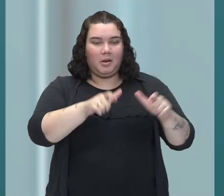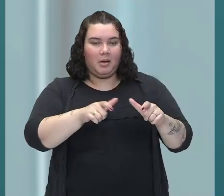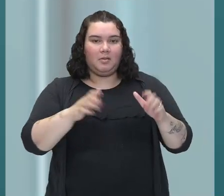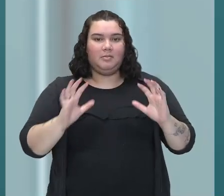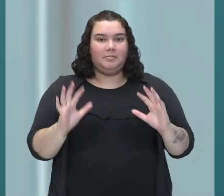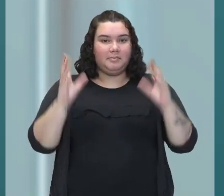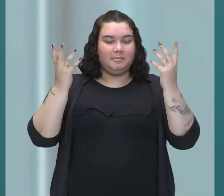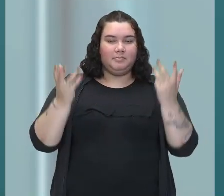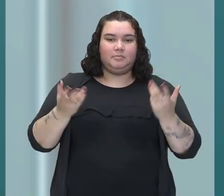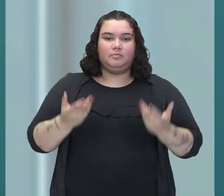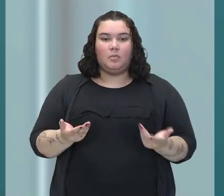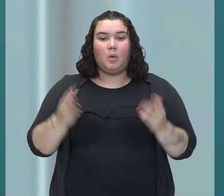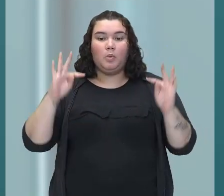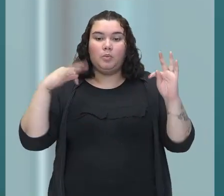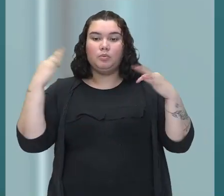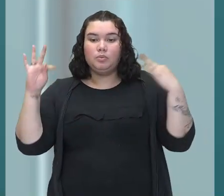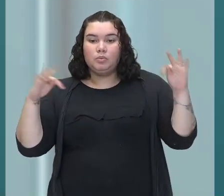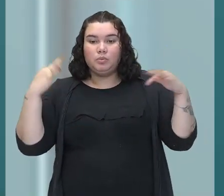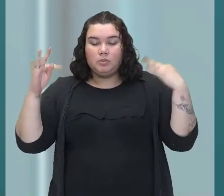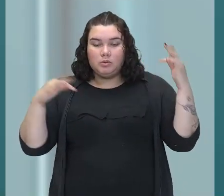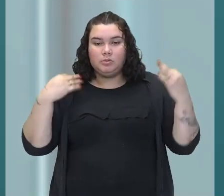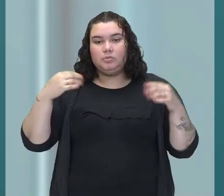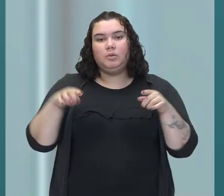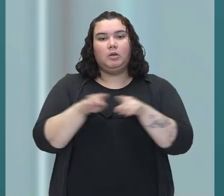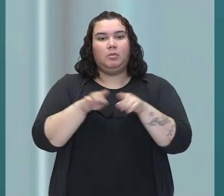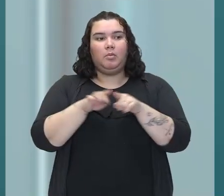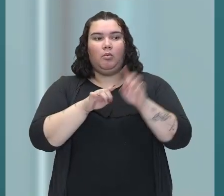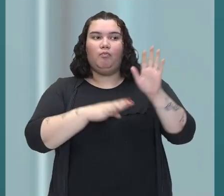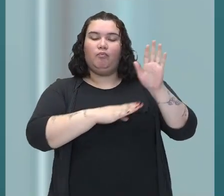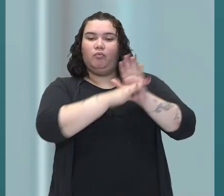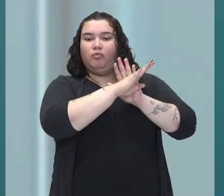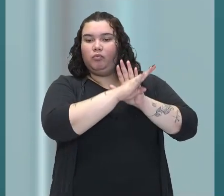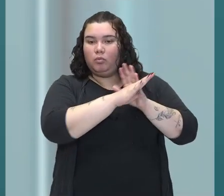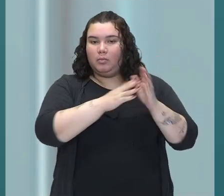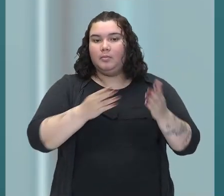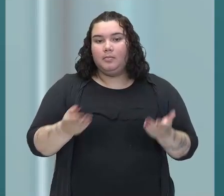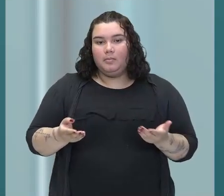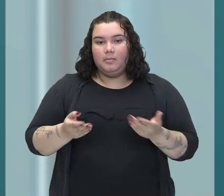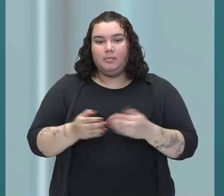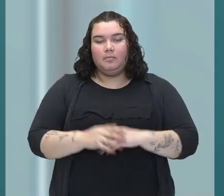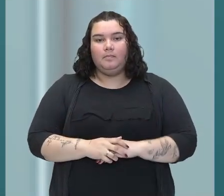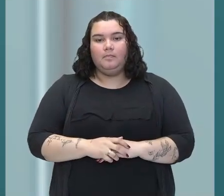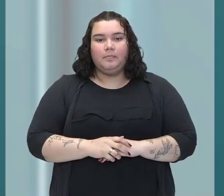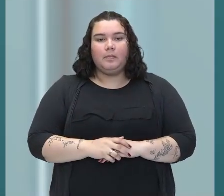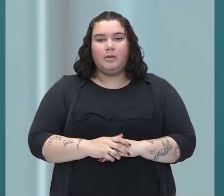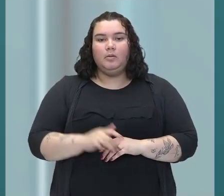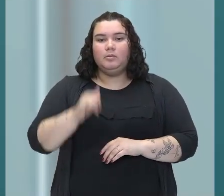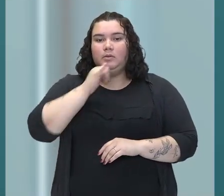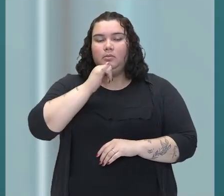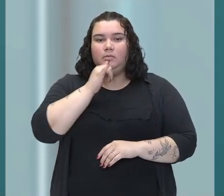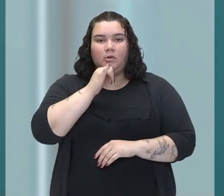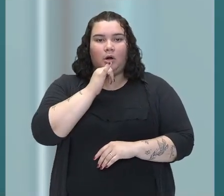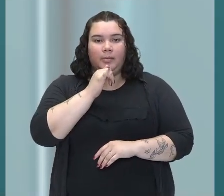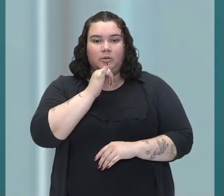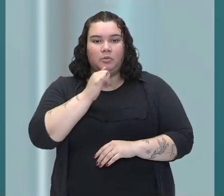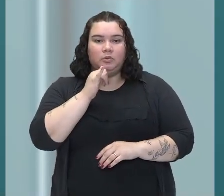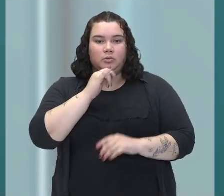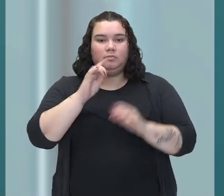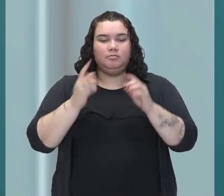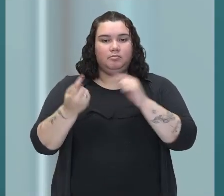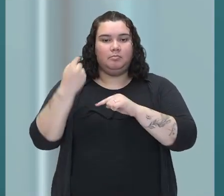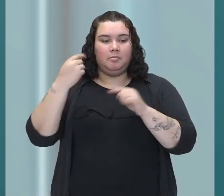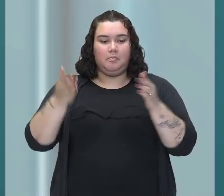né? O turismo cresce. Na época da Copa do Mundo no Brasil e também